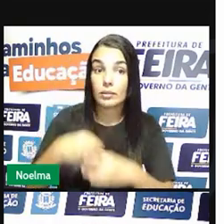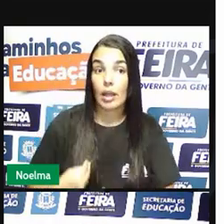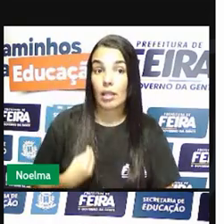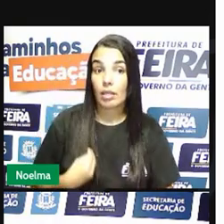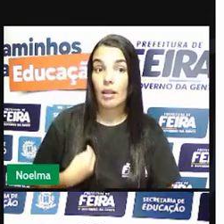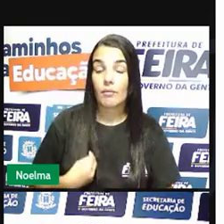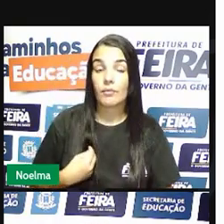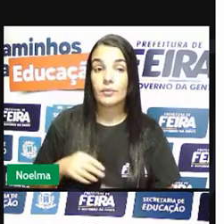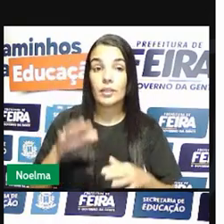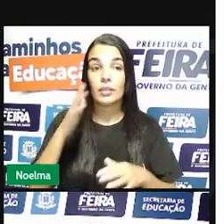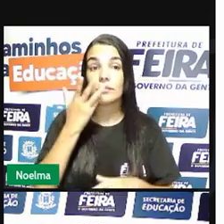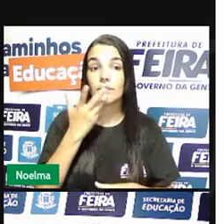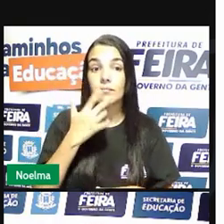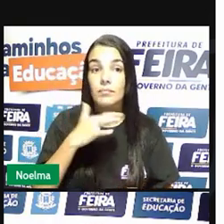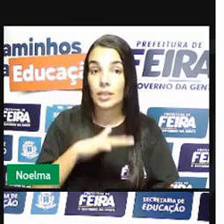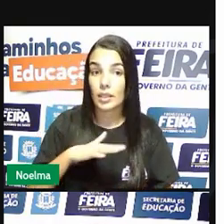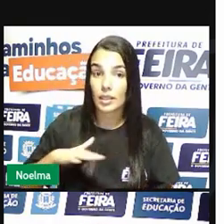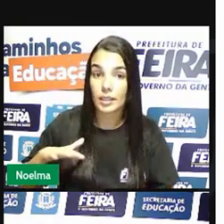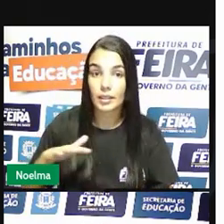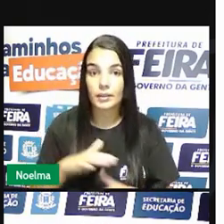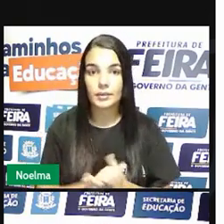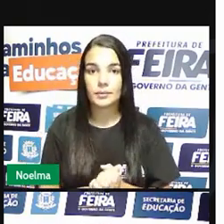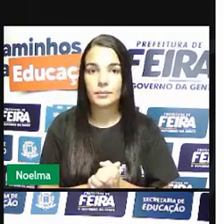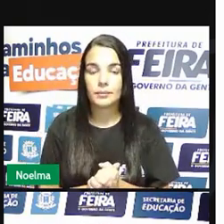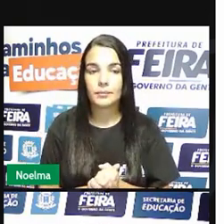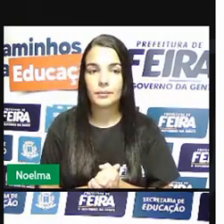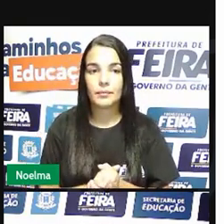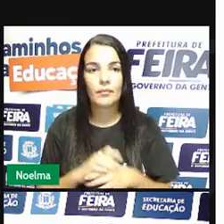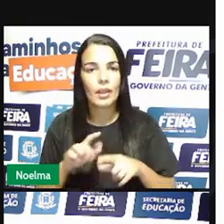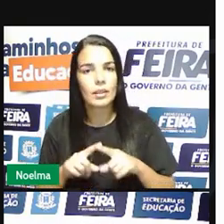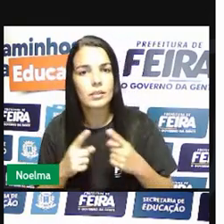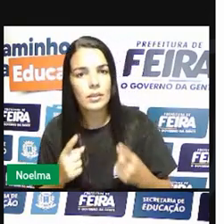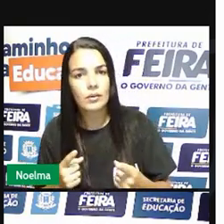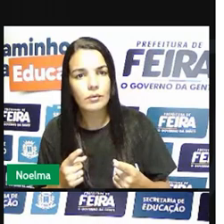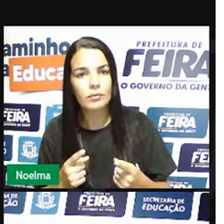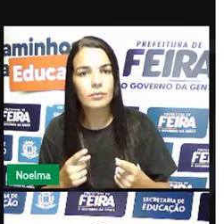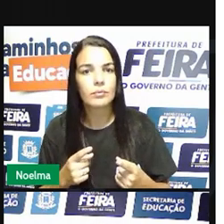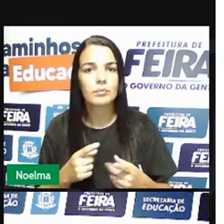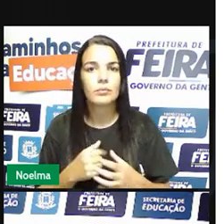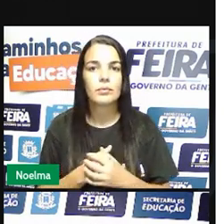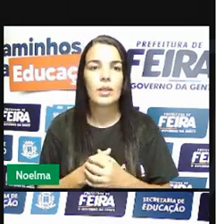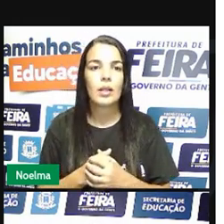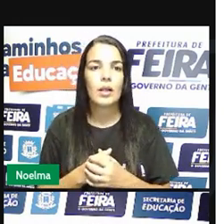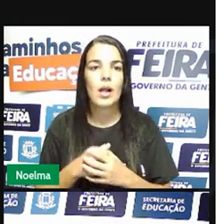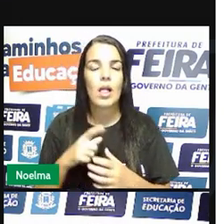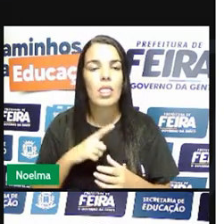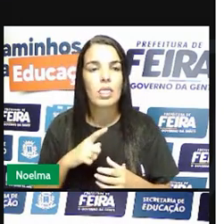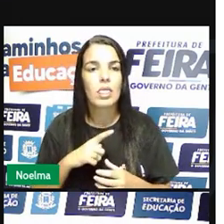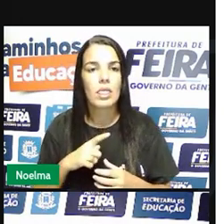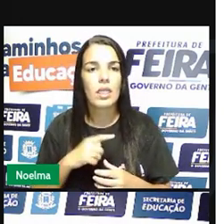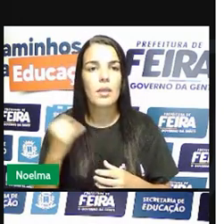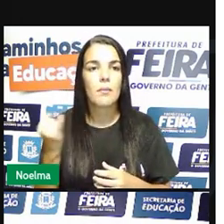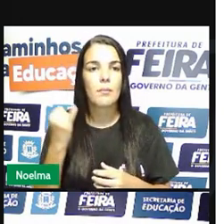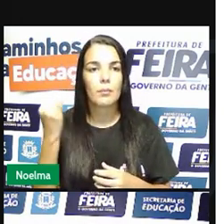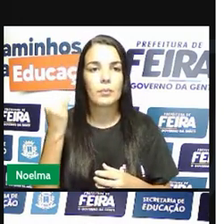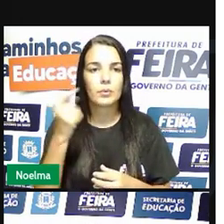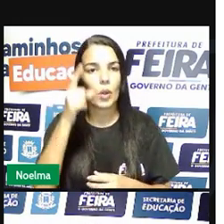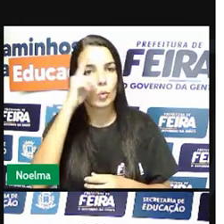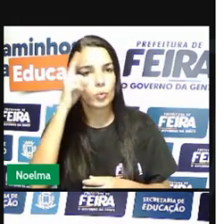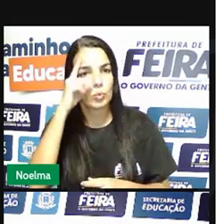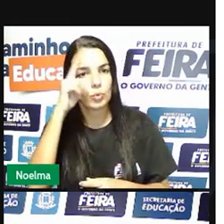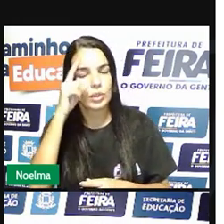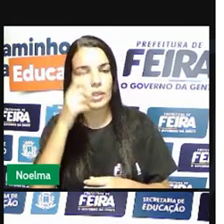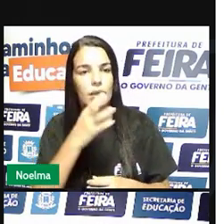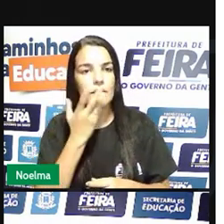a gente continua aí na introdução. Olha só. A educação física é um componente importante na rotina das